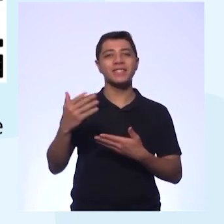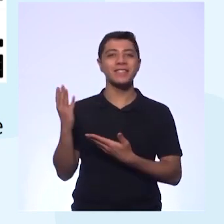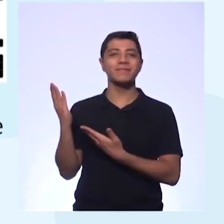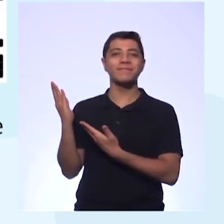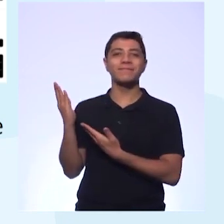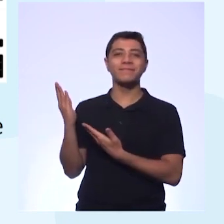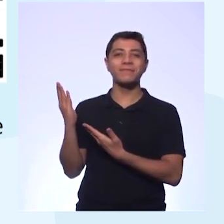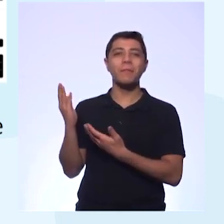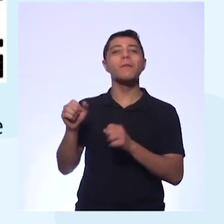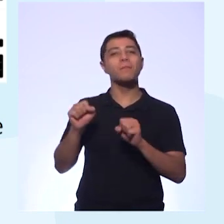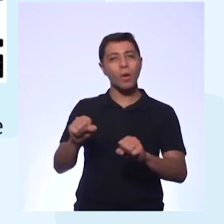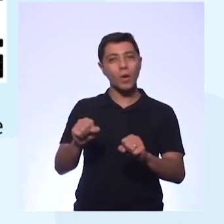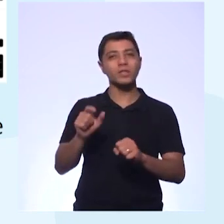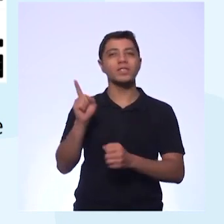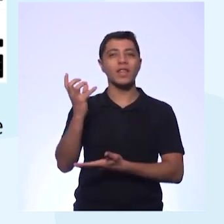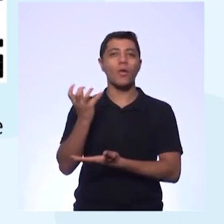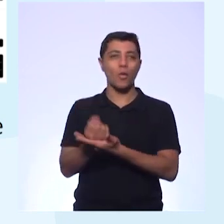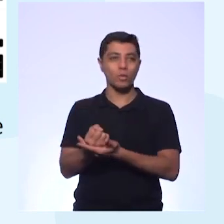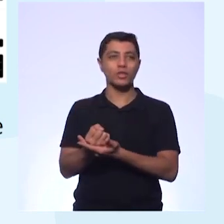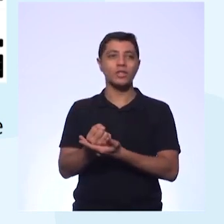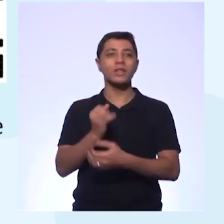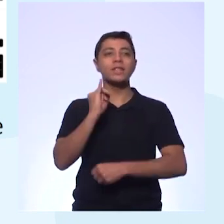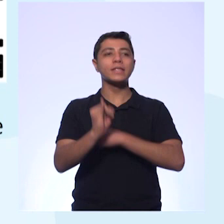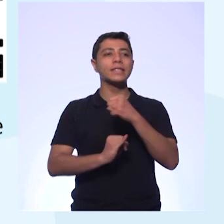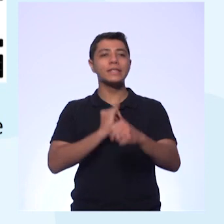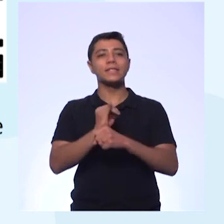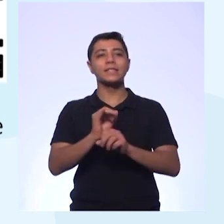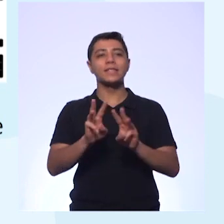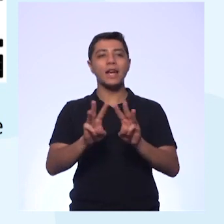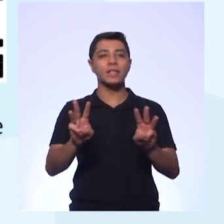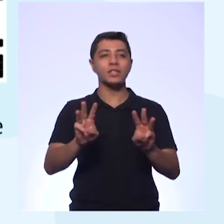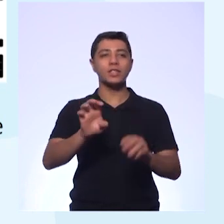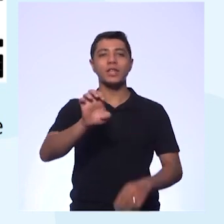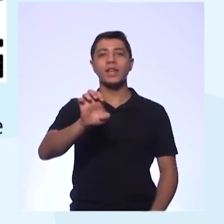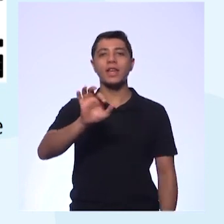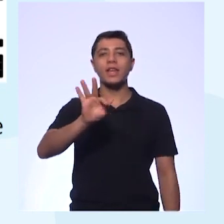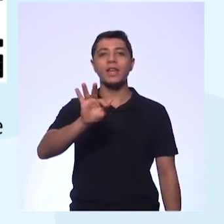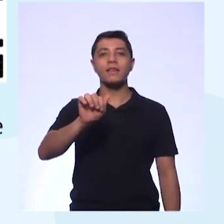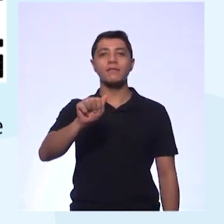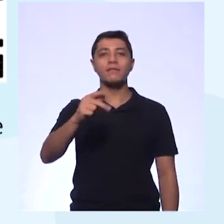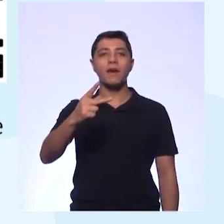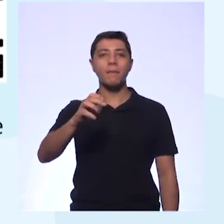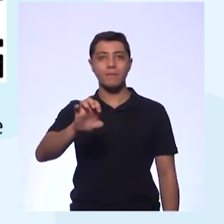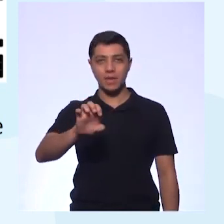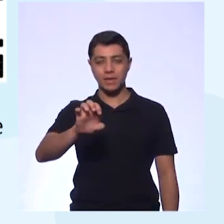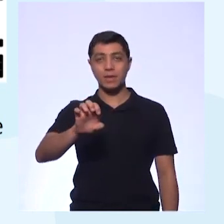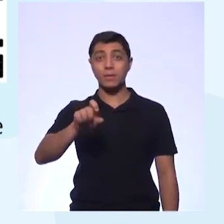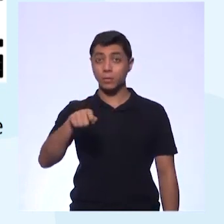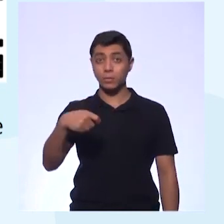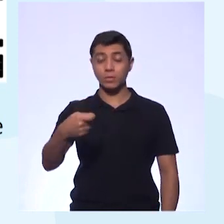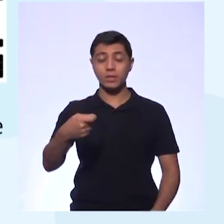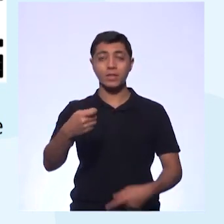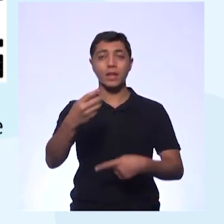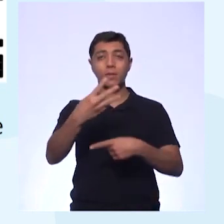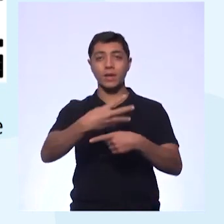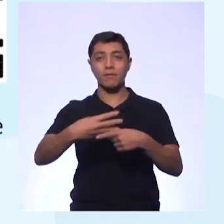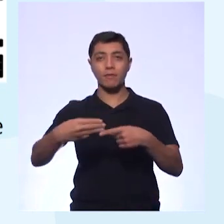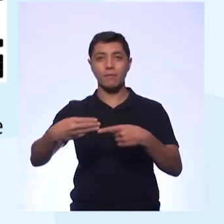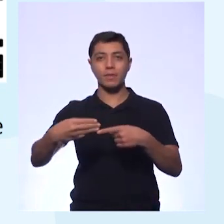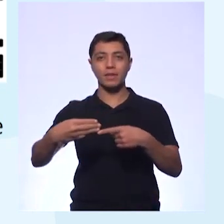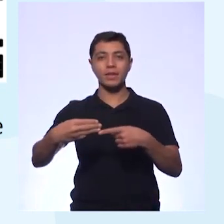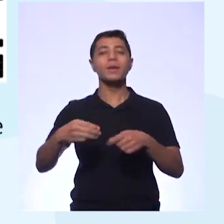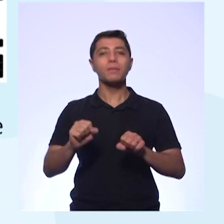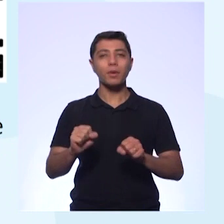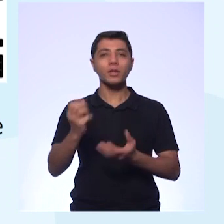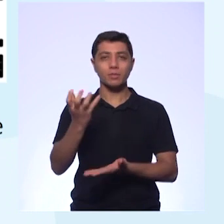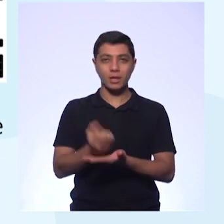da EFAP, né? A gente vai trabalhar as atividades já do terceiro bimestre, apesar de vocês não estarem ainda